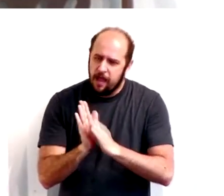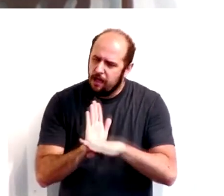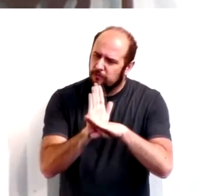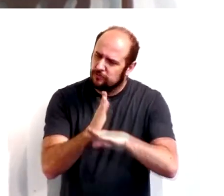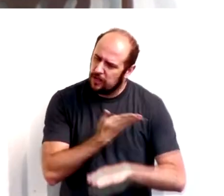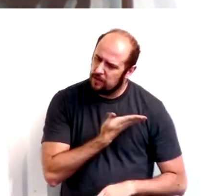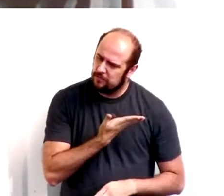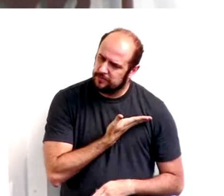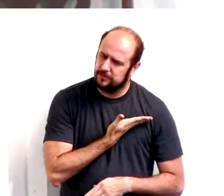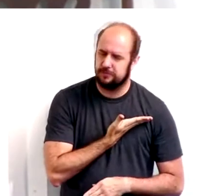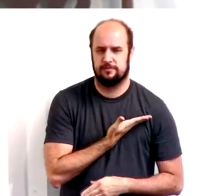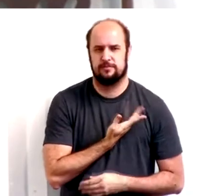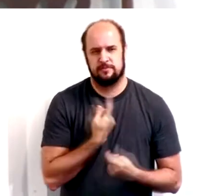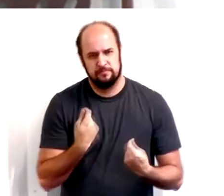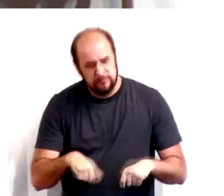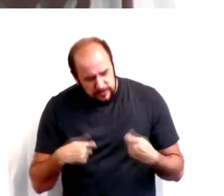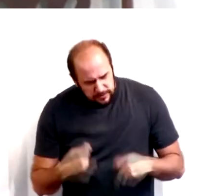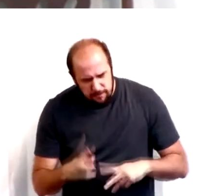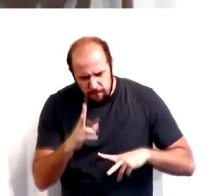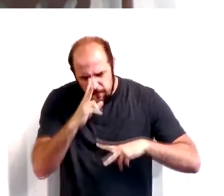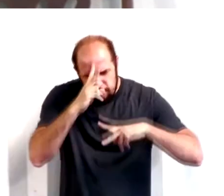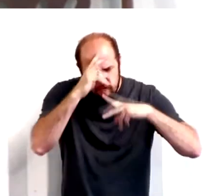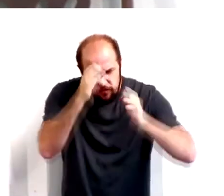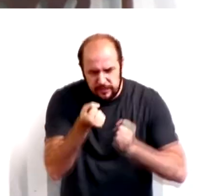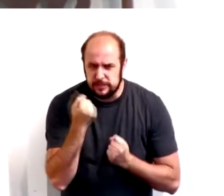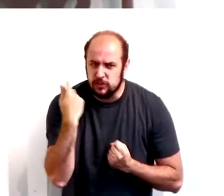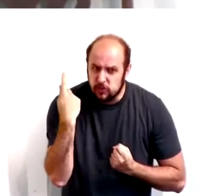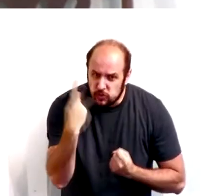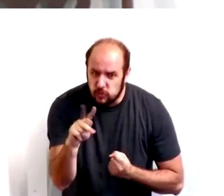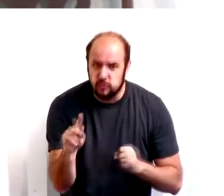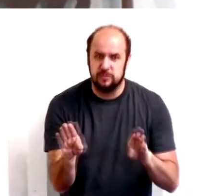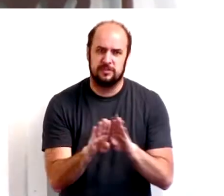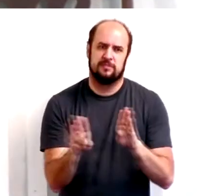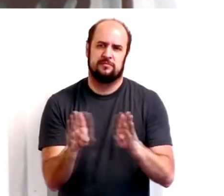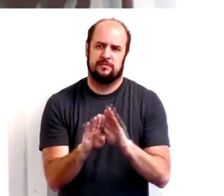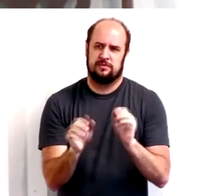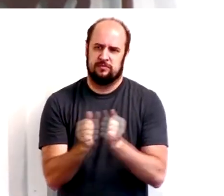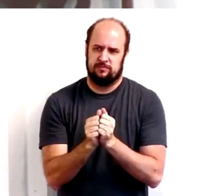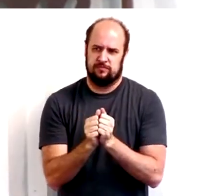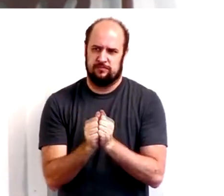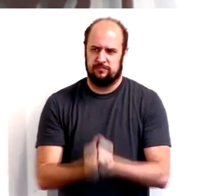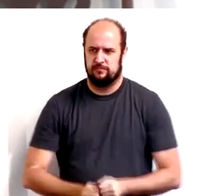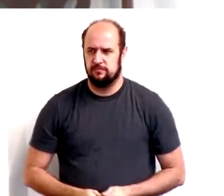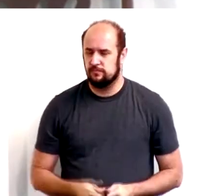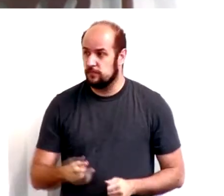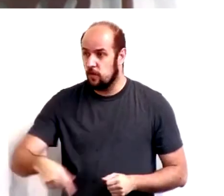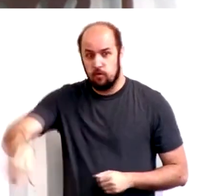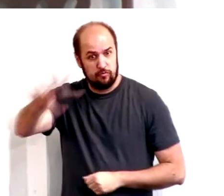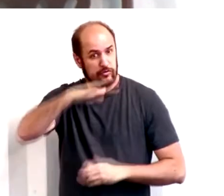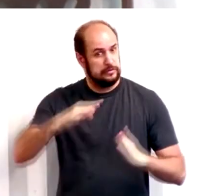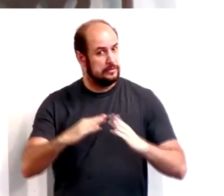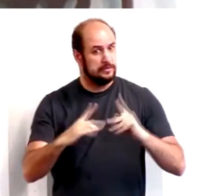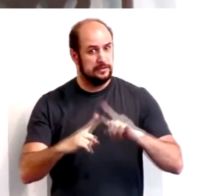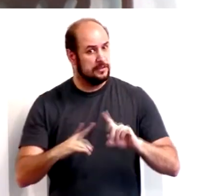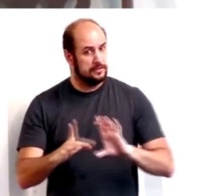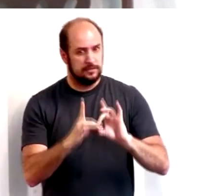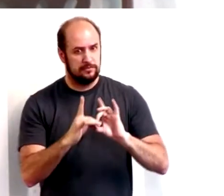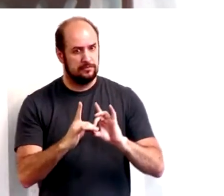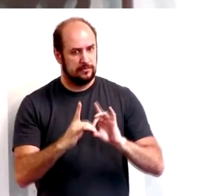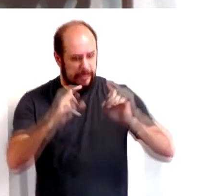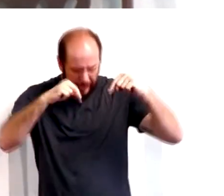companheirismo, dependem da sua força também na contribuição. Nós somos igreja,